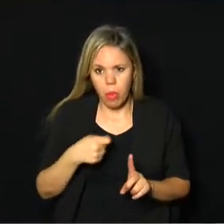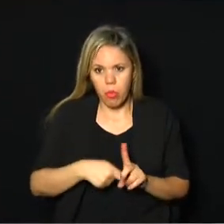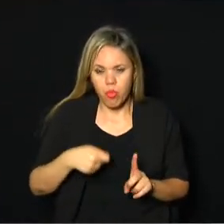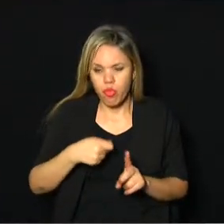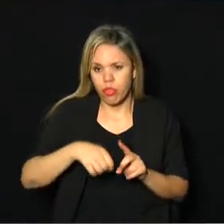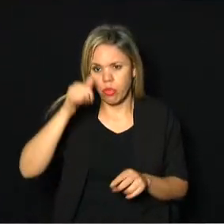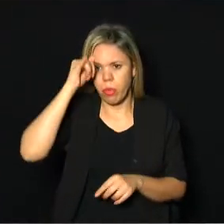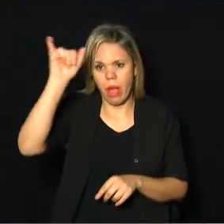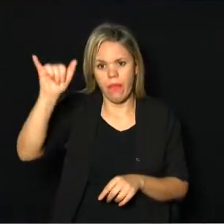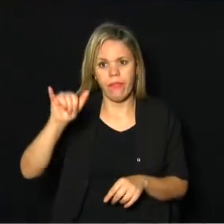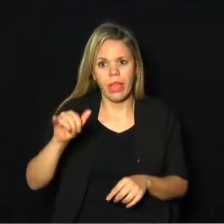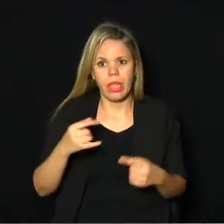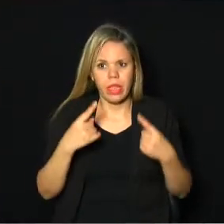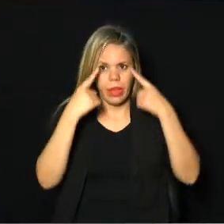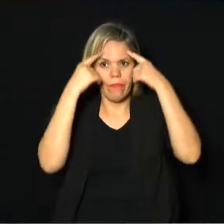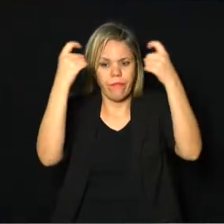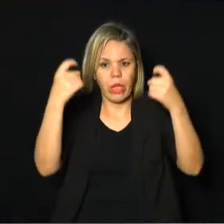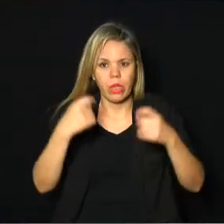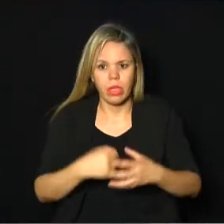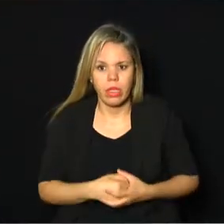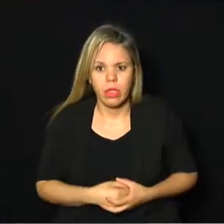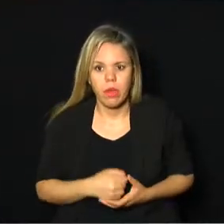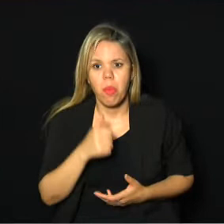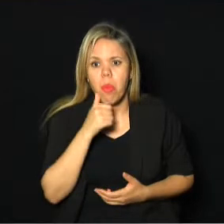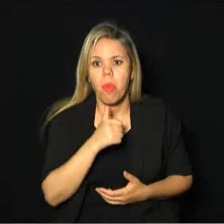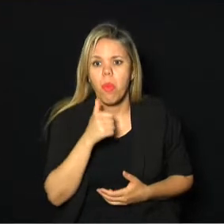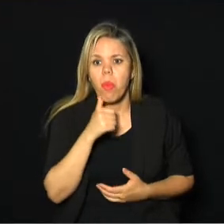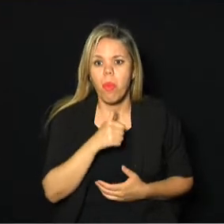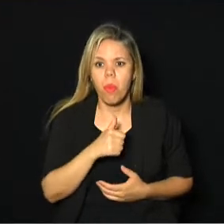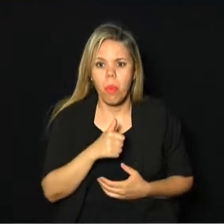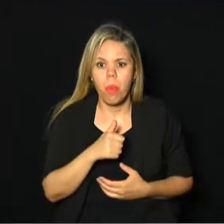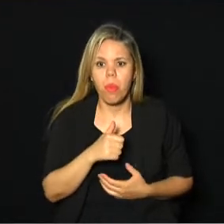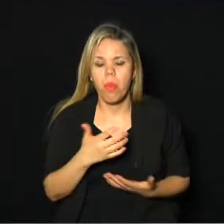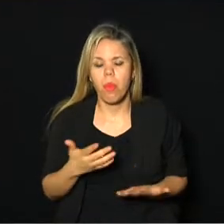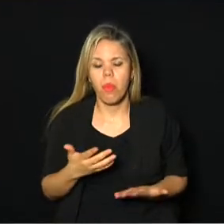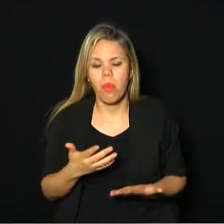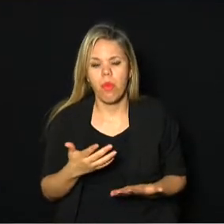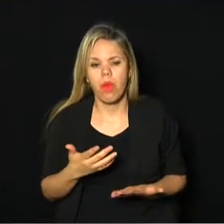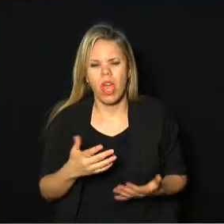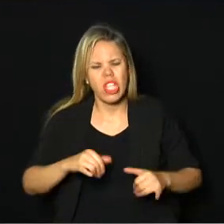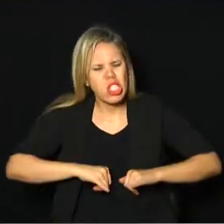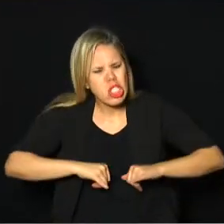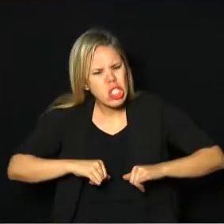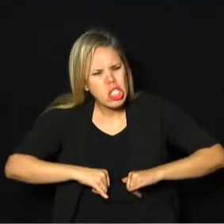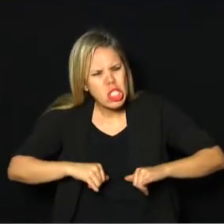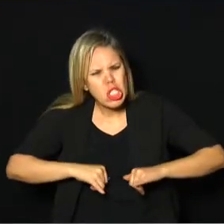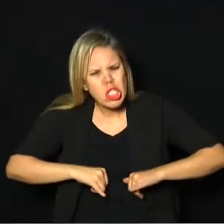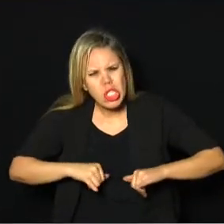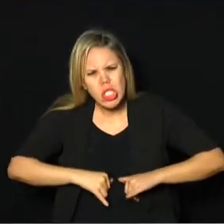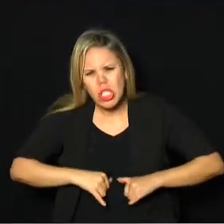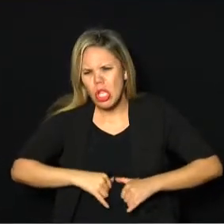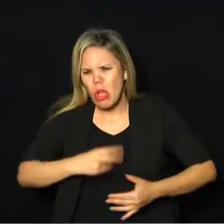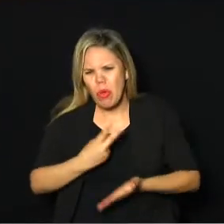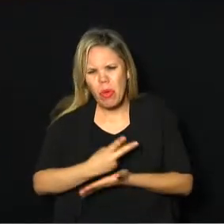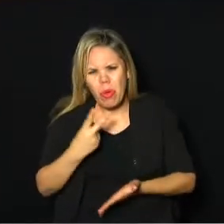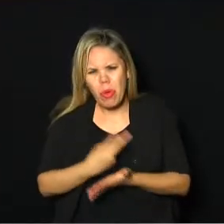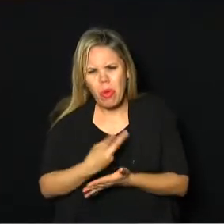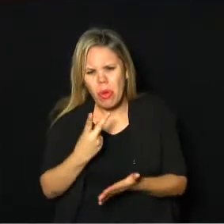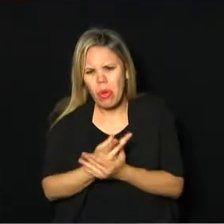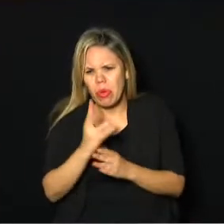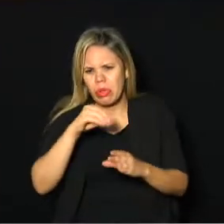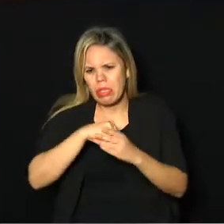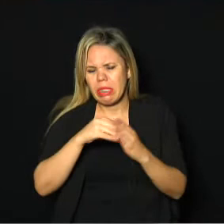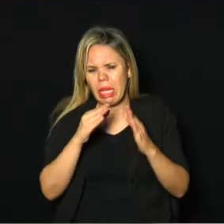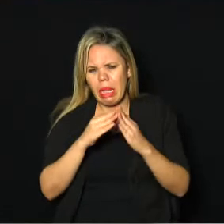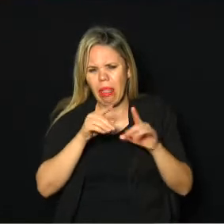combate à violência. Por uma mulher é uma situação terrível ter que manter um relacionamento por uma questão de